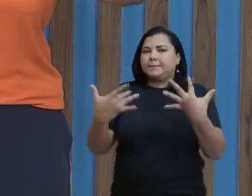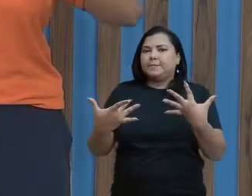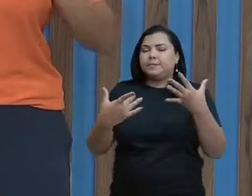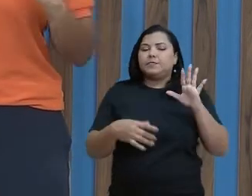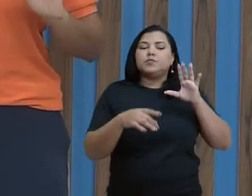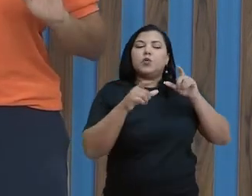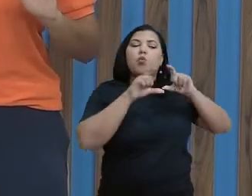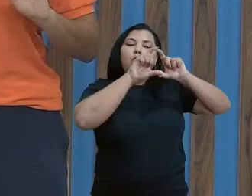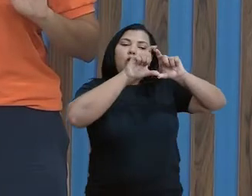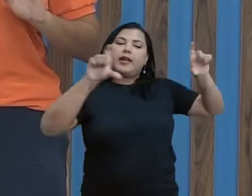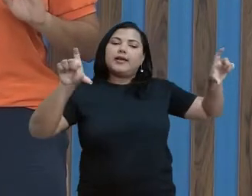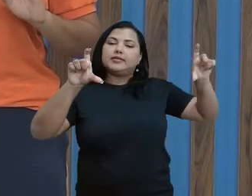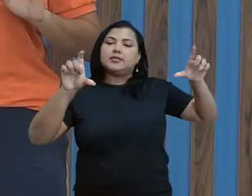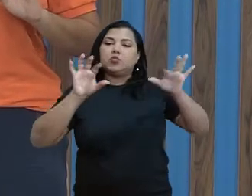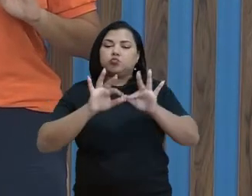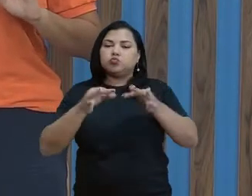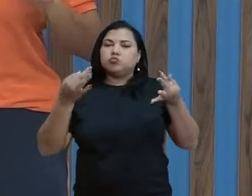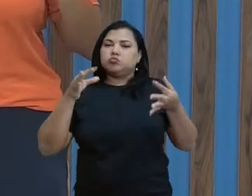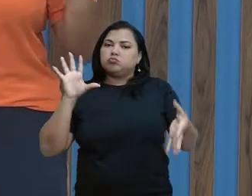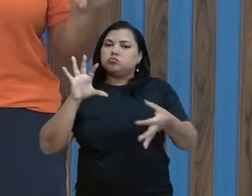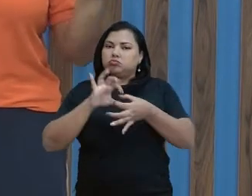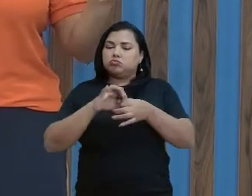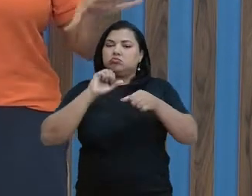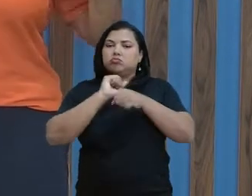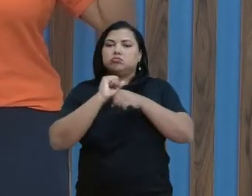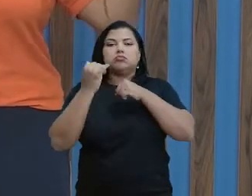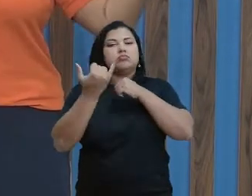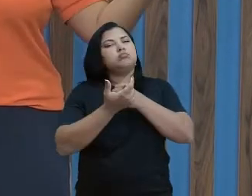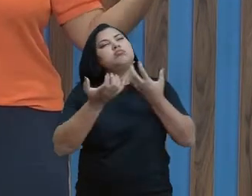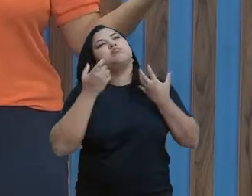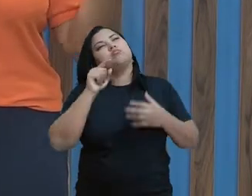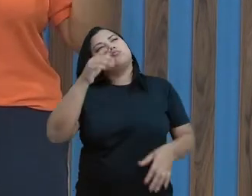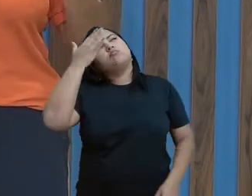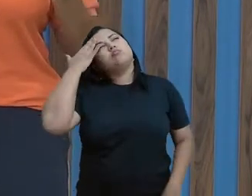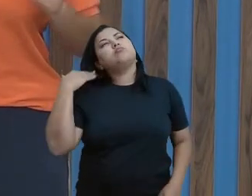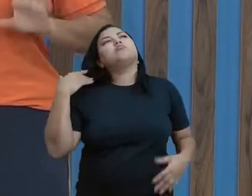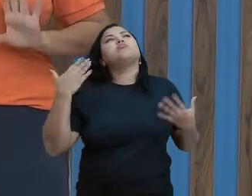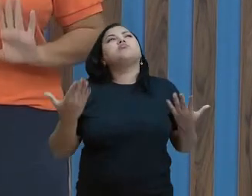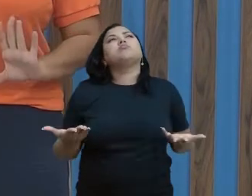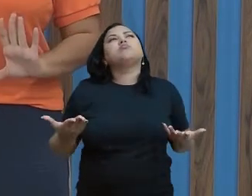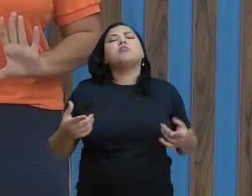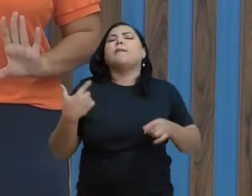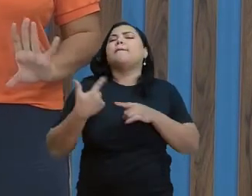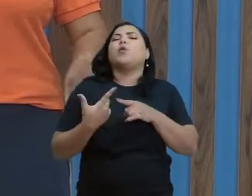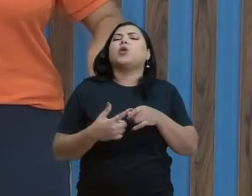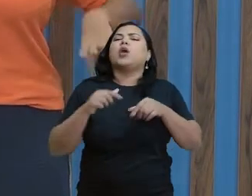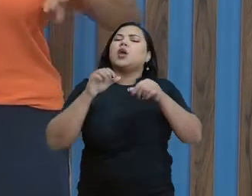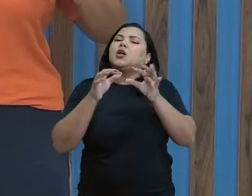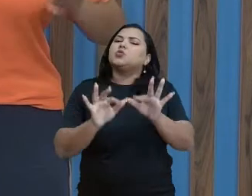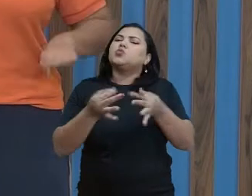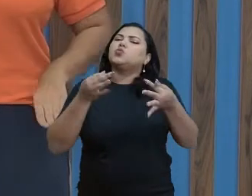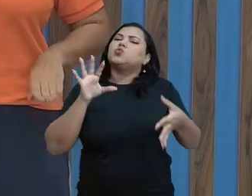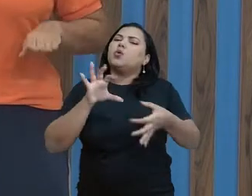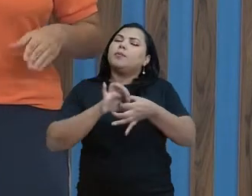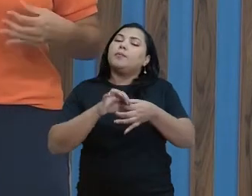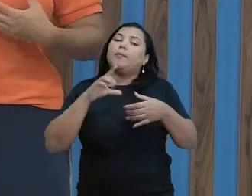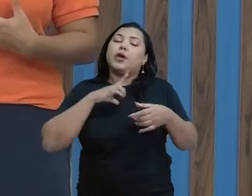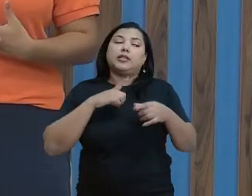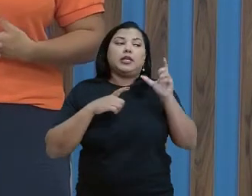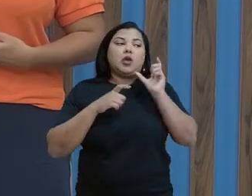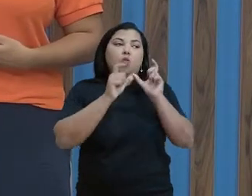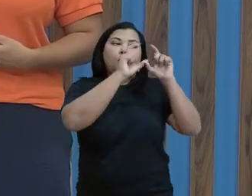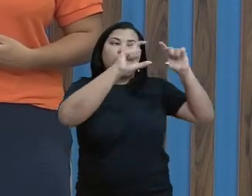subordinada adjetiva, eu quero que vocês pensem, tá, é uma oração subordinada por quê? Porque eu tenho duas orações